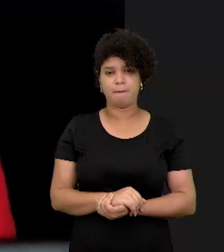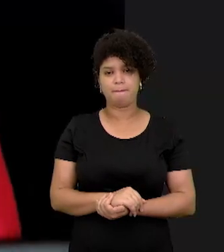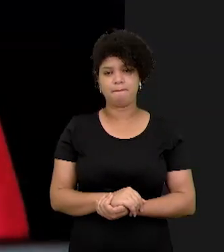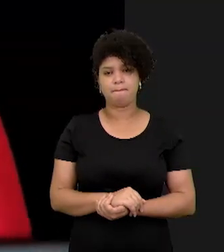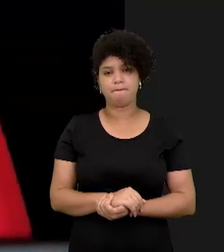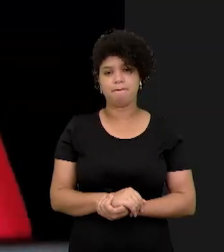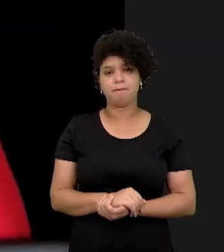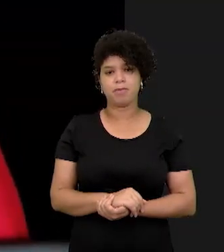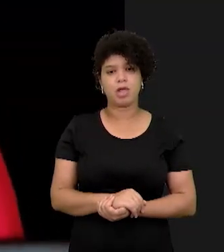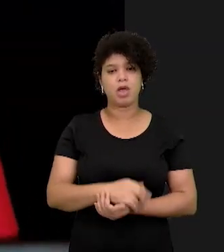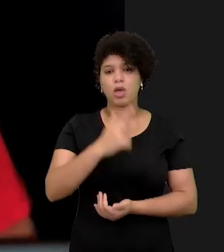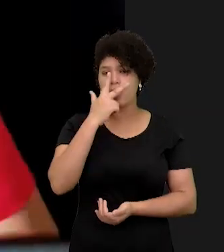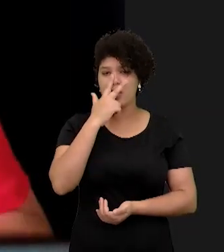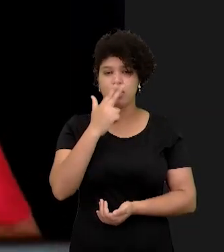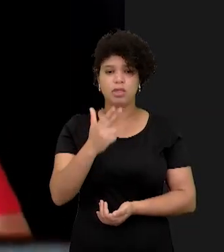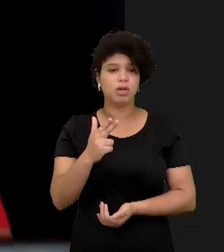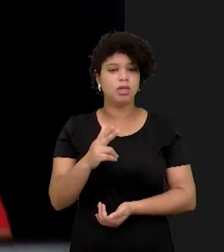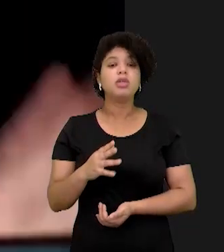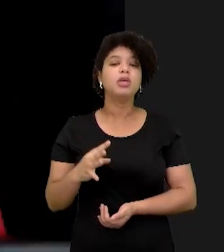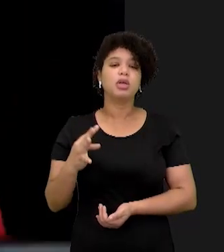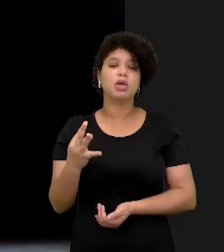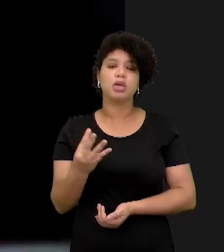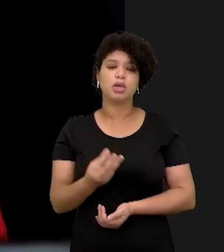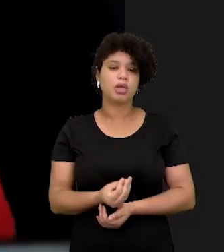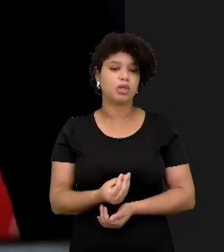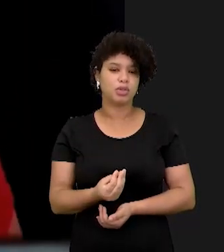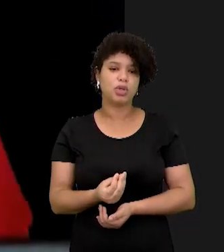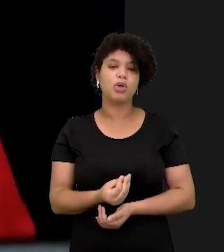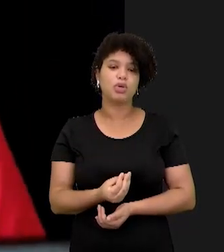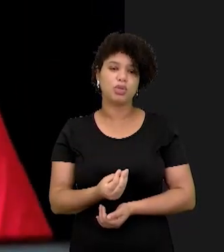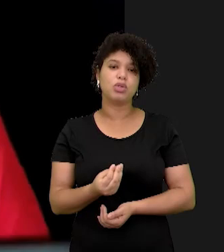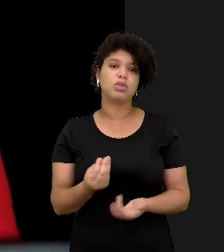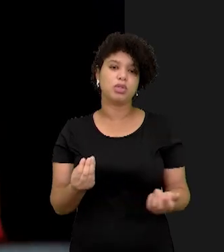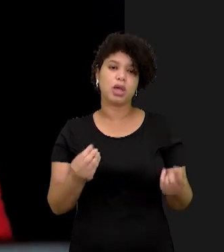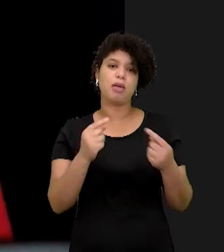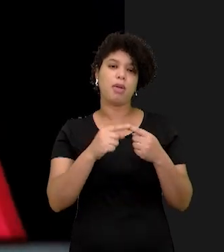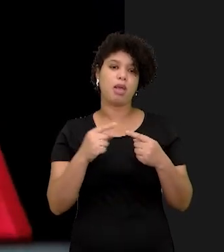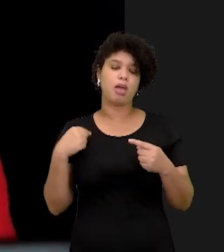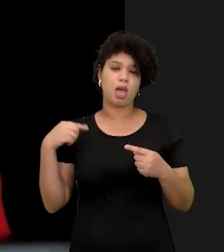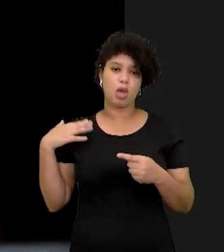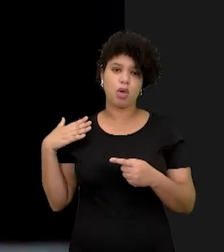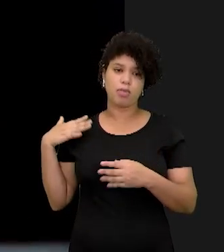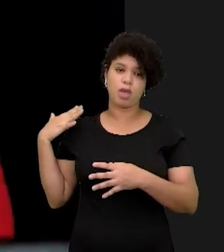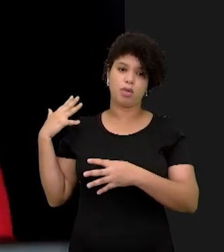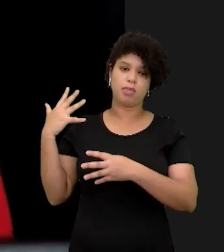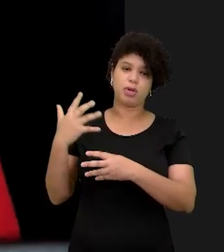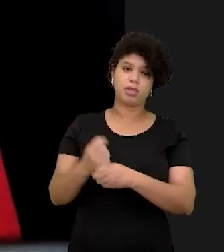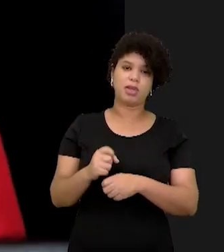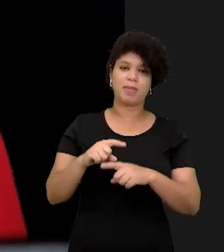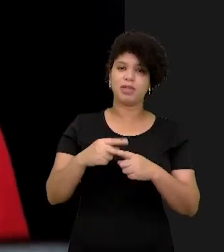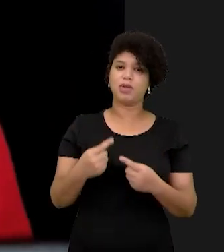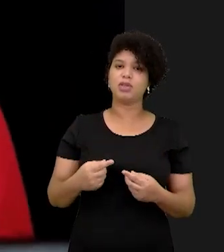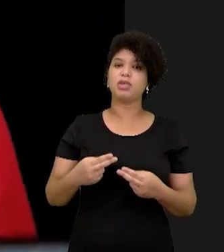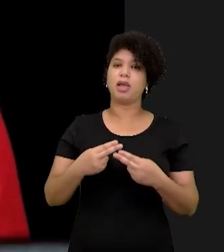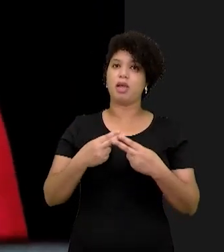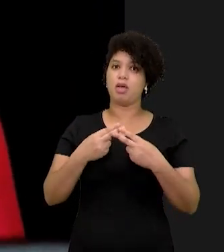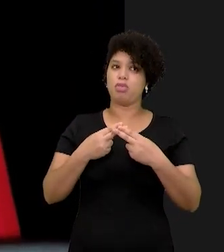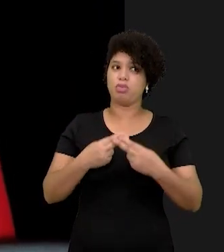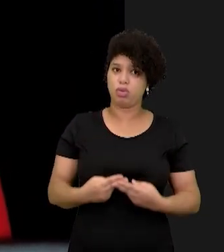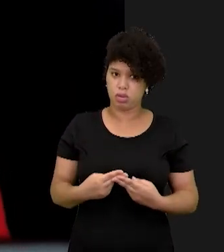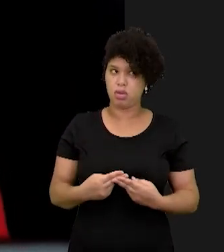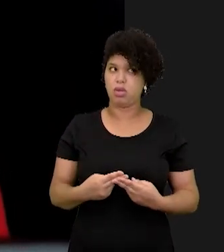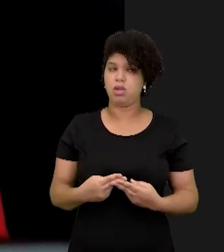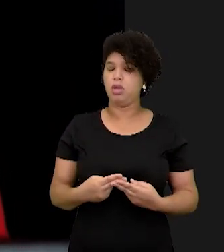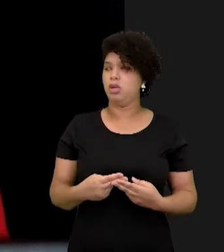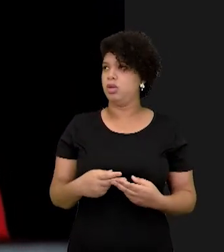Olha, todas elas fizeram parte aí do meu processo. Mas acho que a tolerância ao